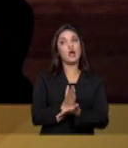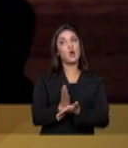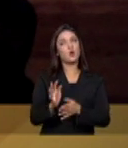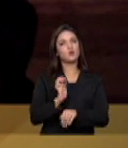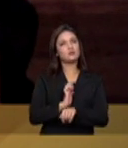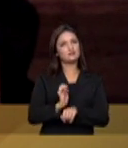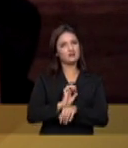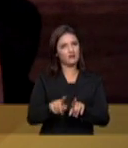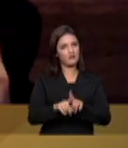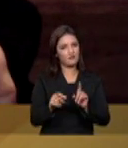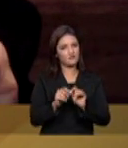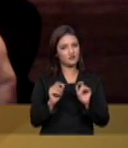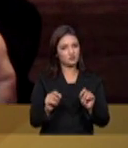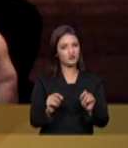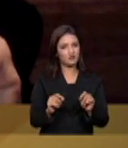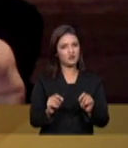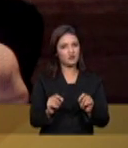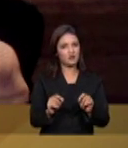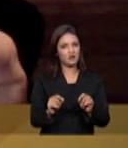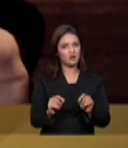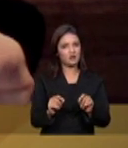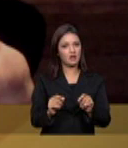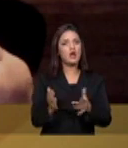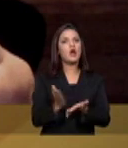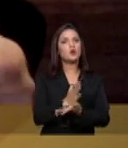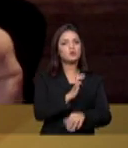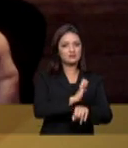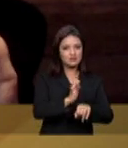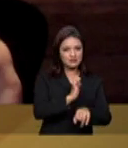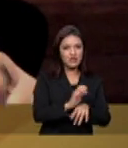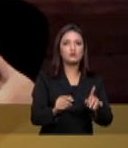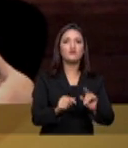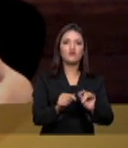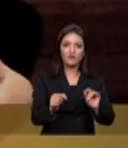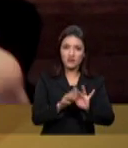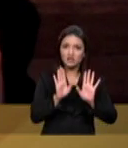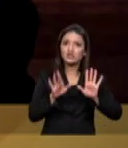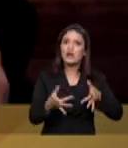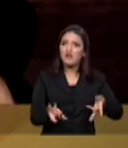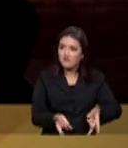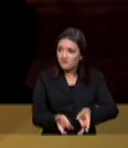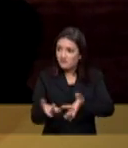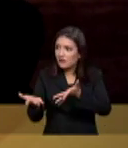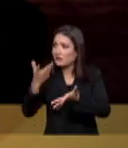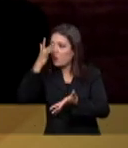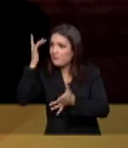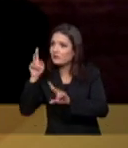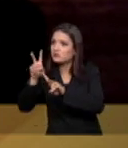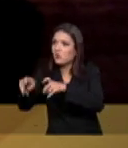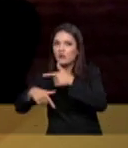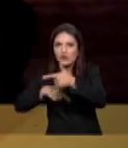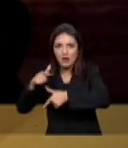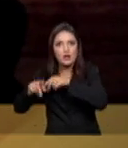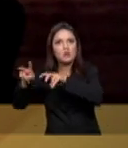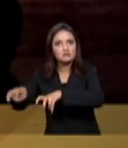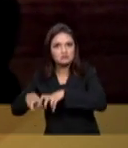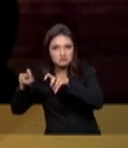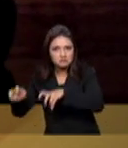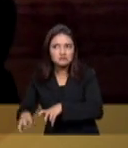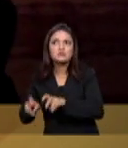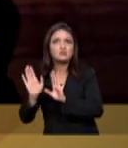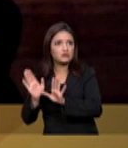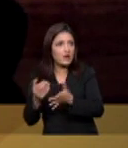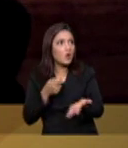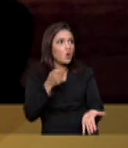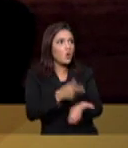a trabalhadores produtores e agricultores de boa-fé é a possibilidade de indenização